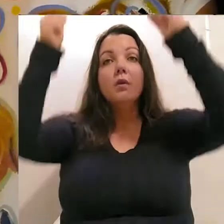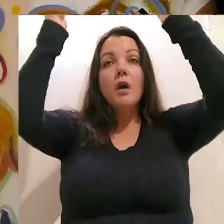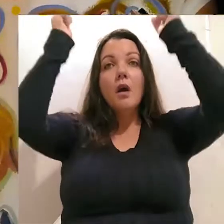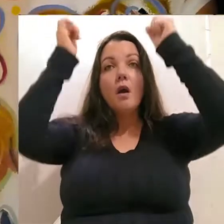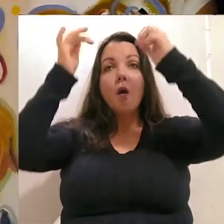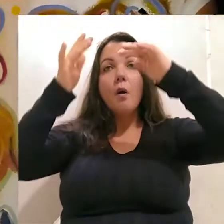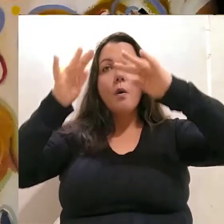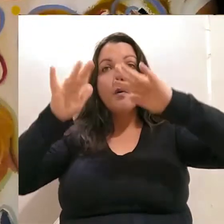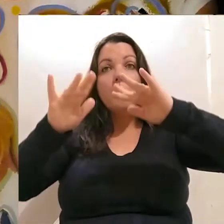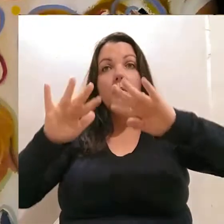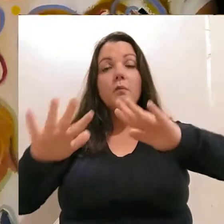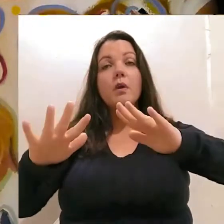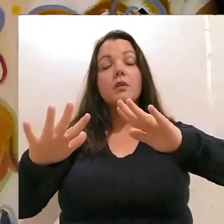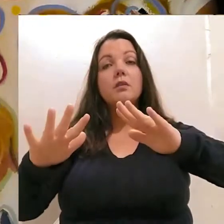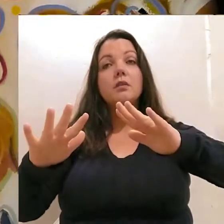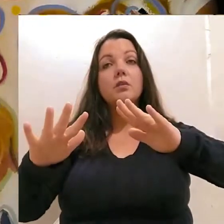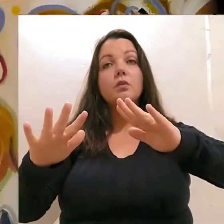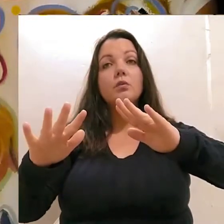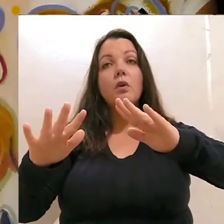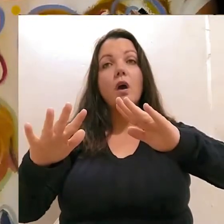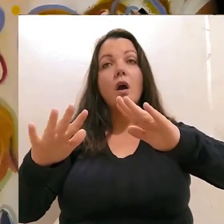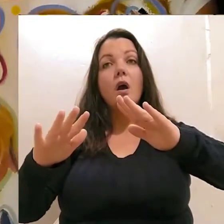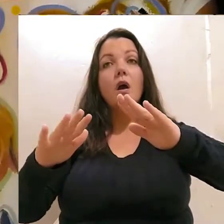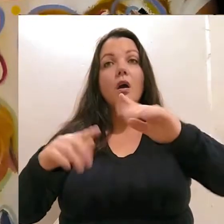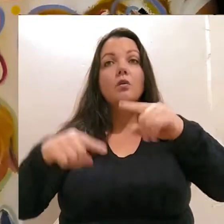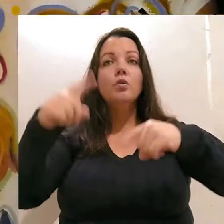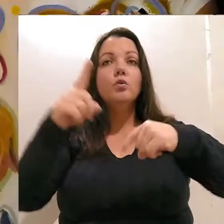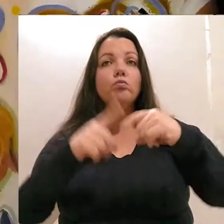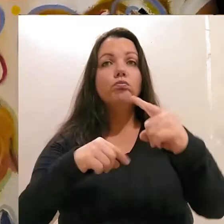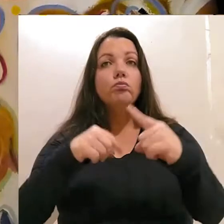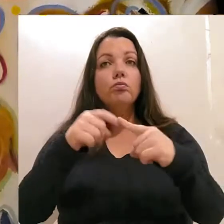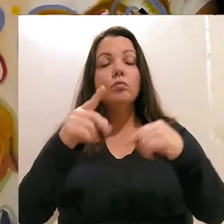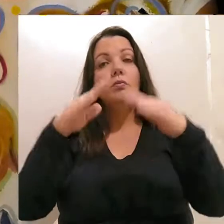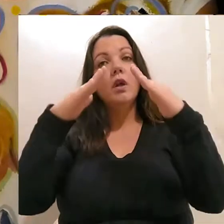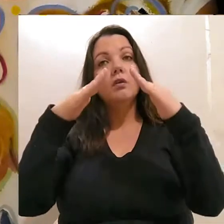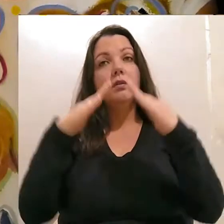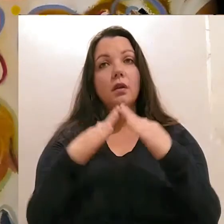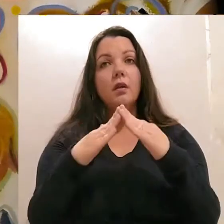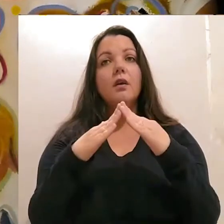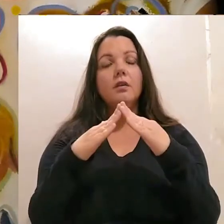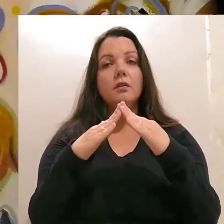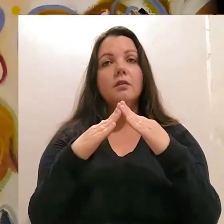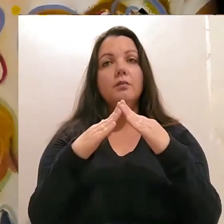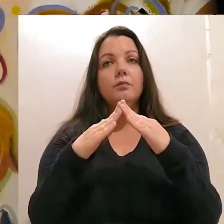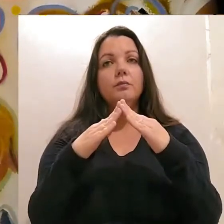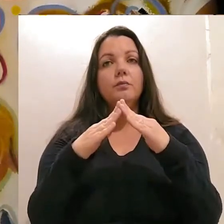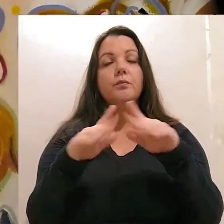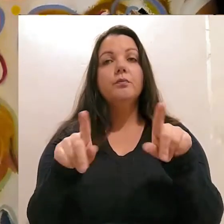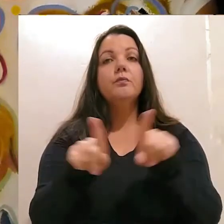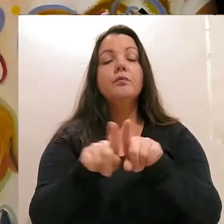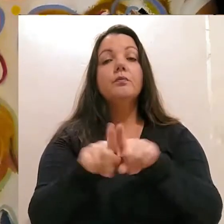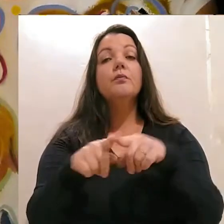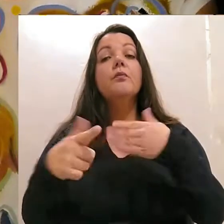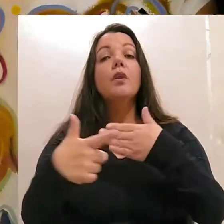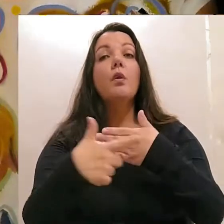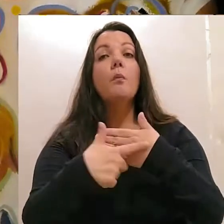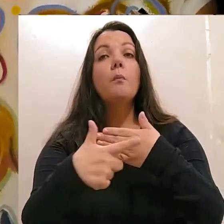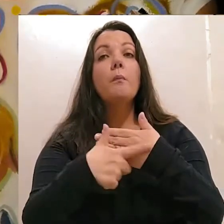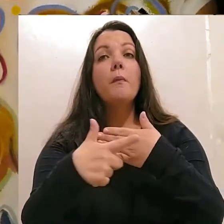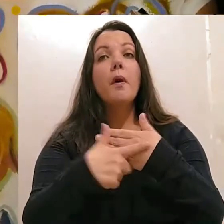cômodos da casa né o alguns objetos uma festa também funciona como